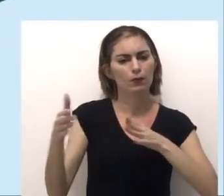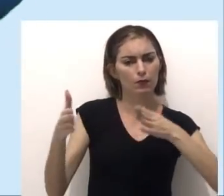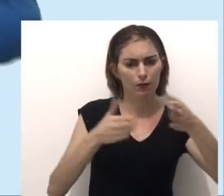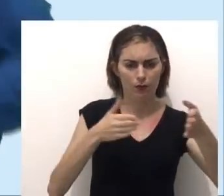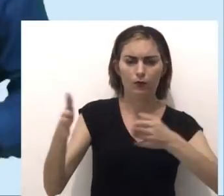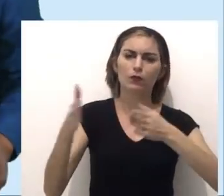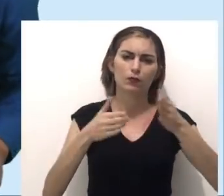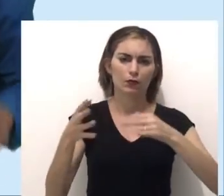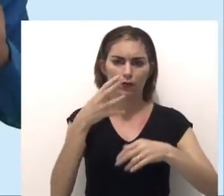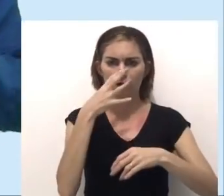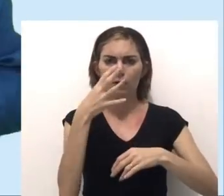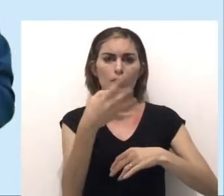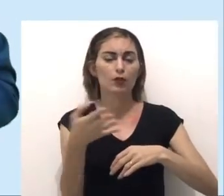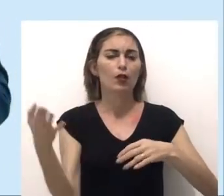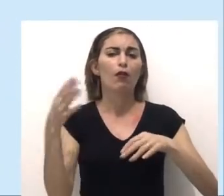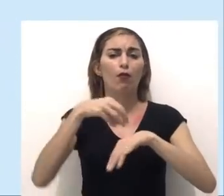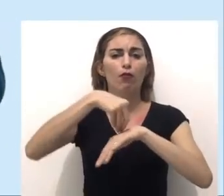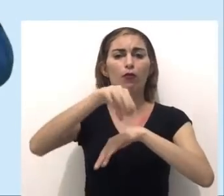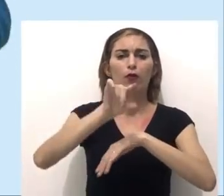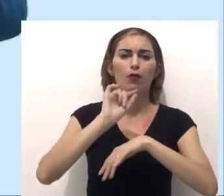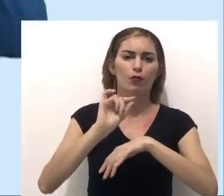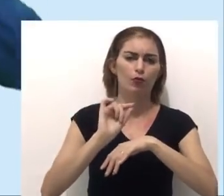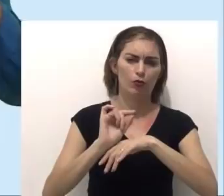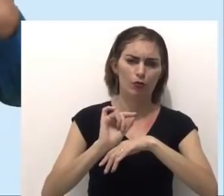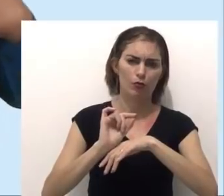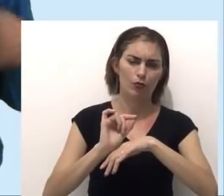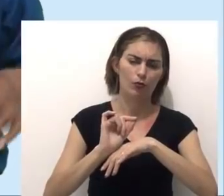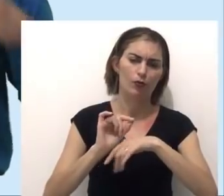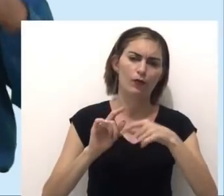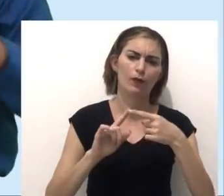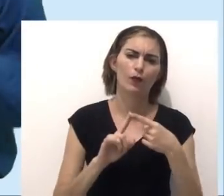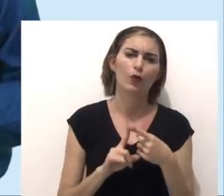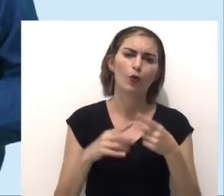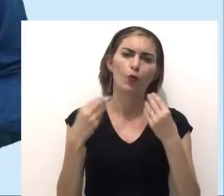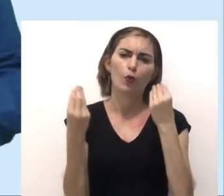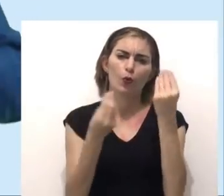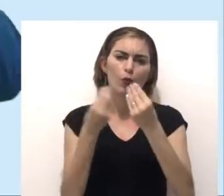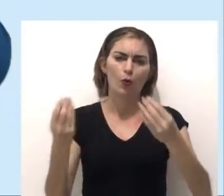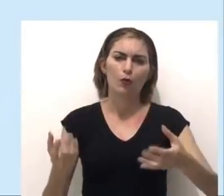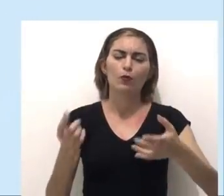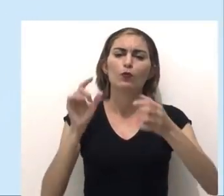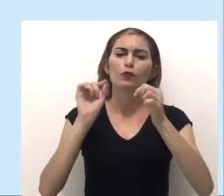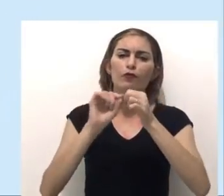que está nesse momento me assistindo, deixou o quê? O poder real,